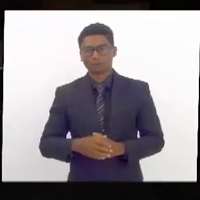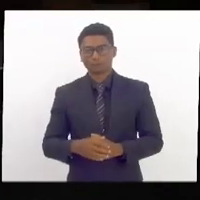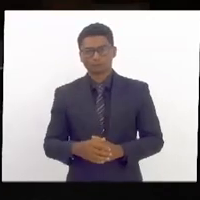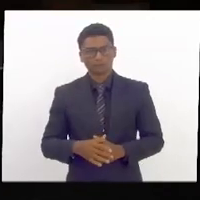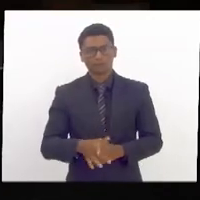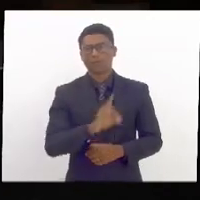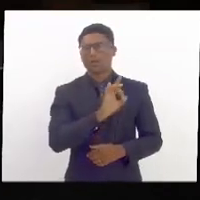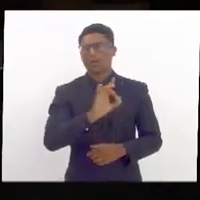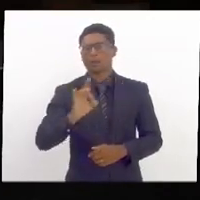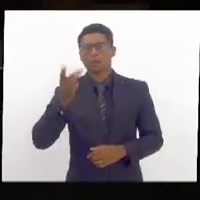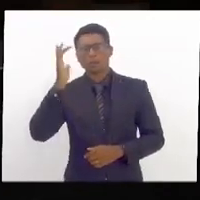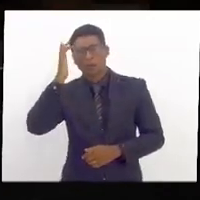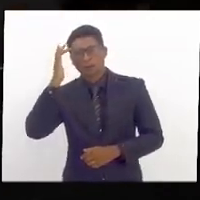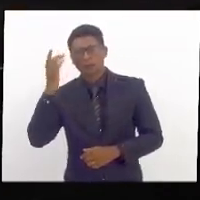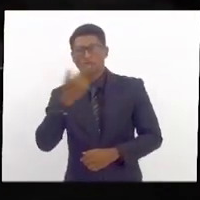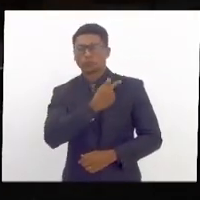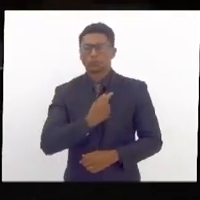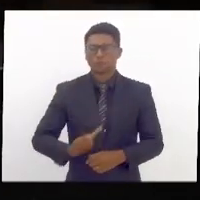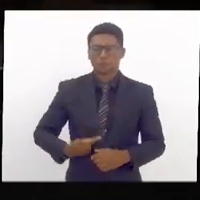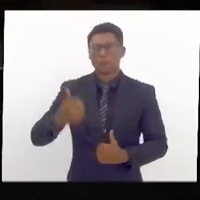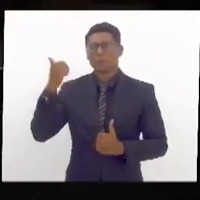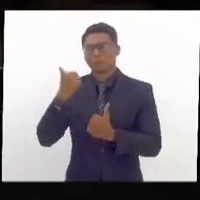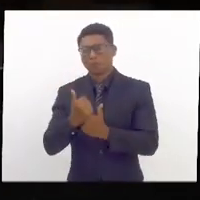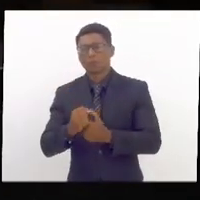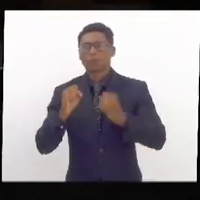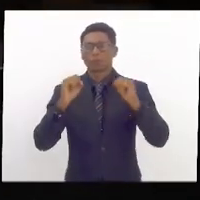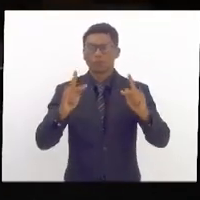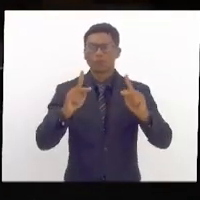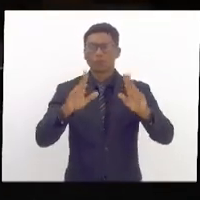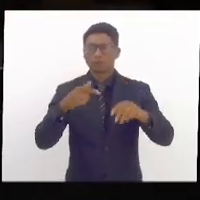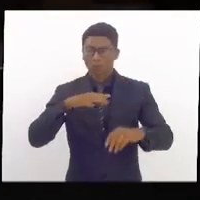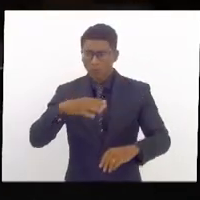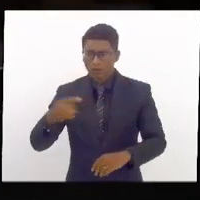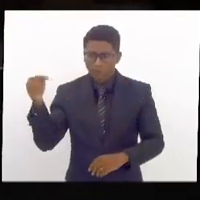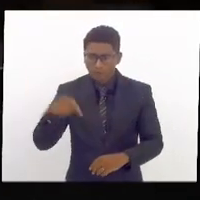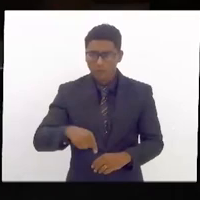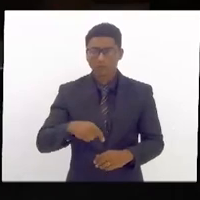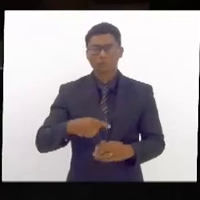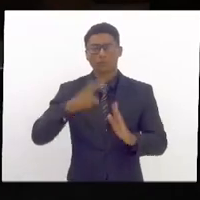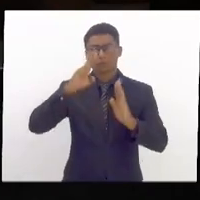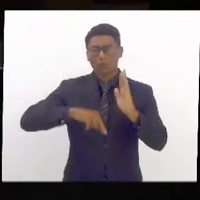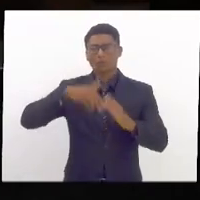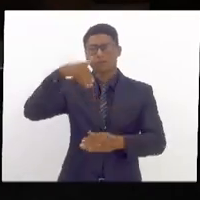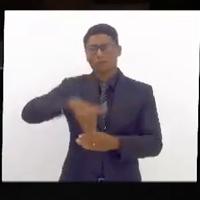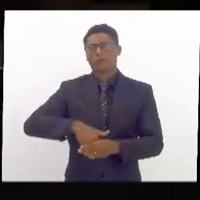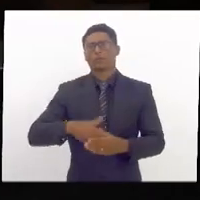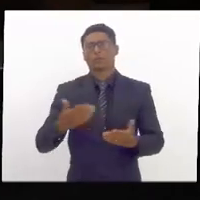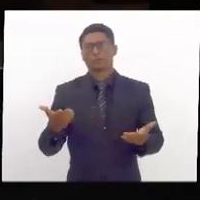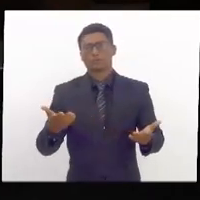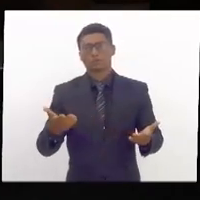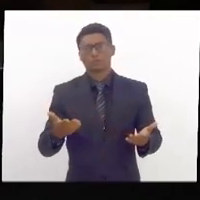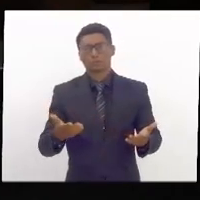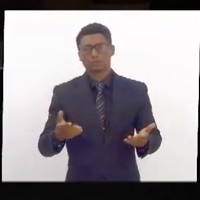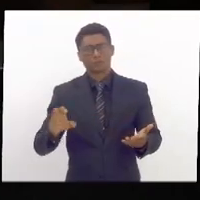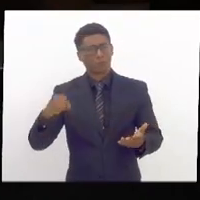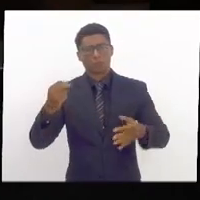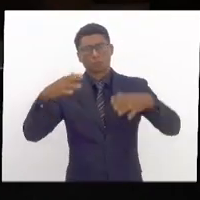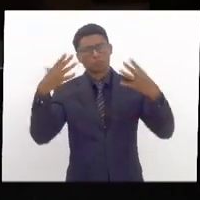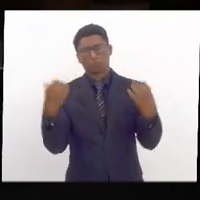aqui, se tem que defender o governo, defenda, mas tenha coragem de vir aqui votar esse relatório. Temos que aprovar o relatório, ou rejeita o